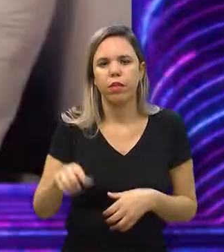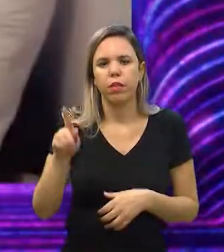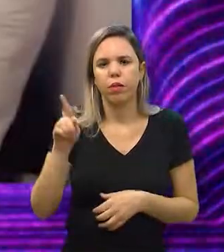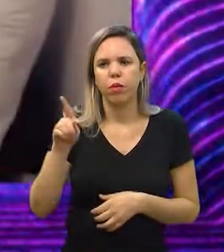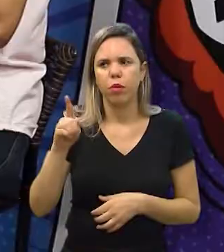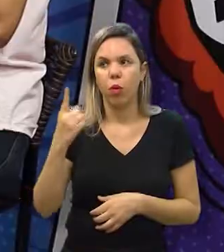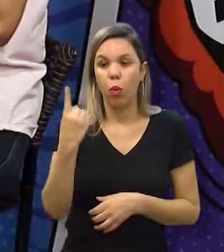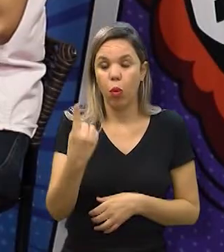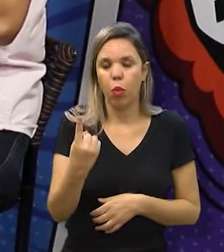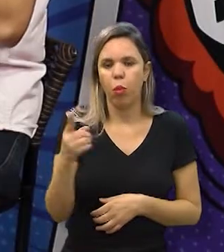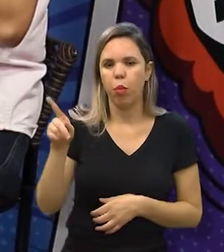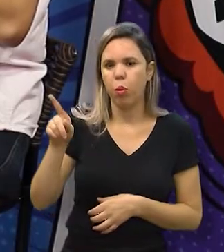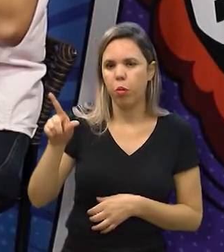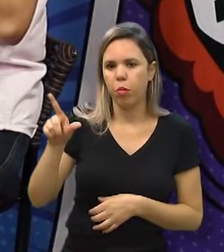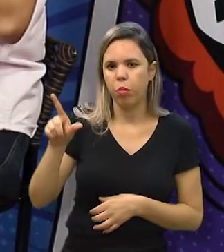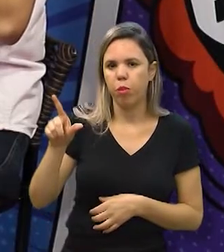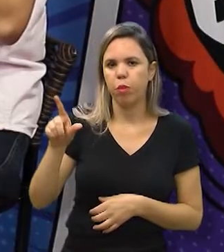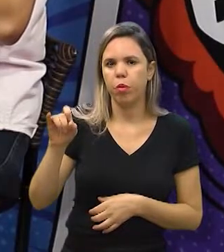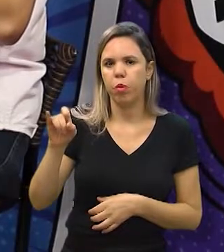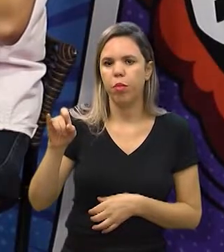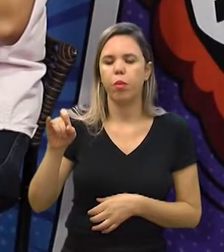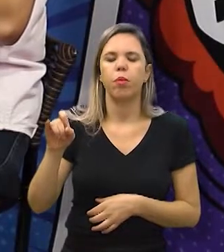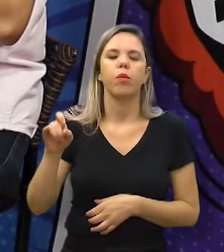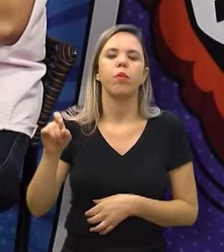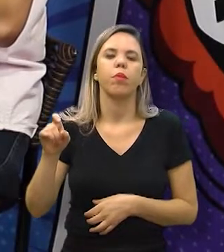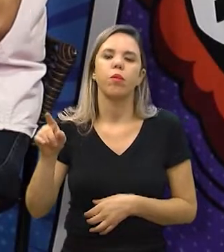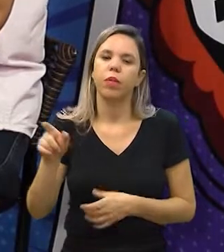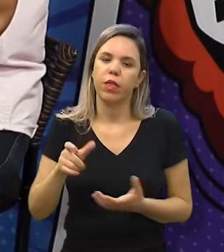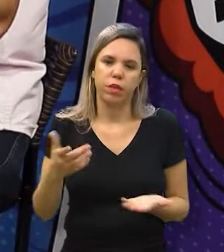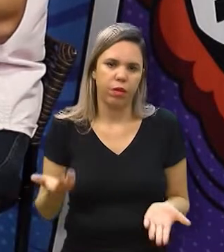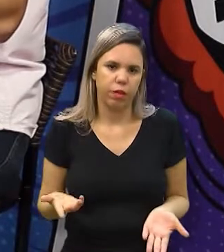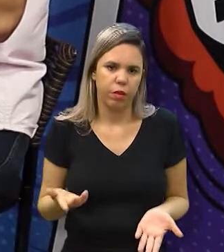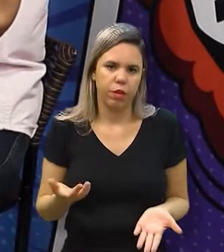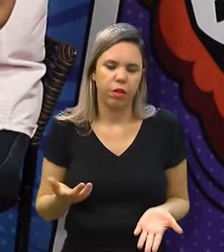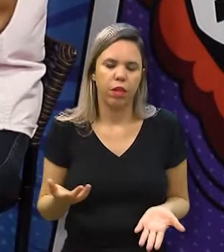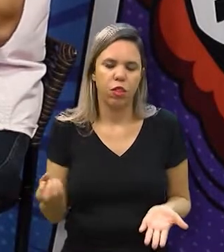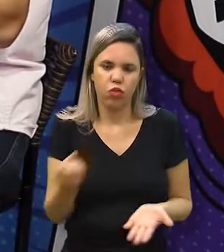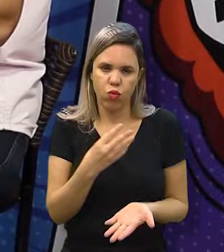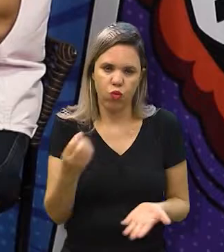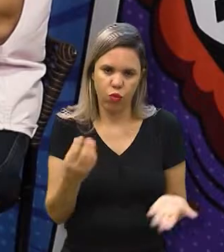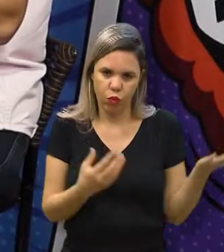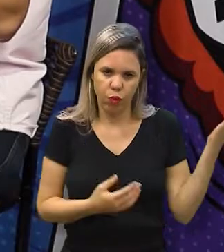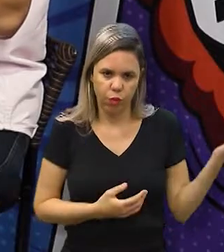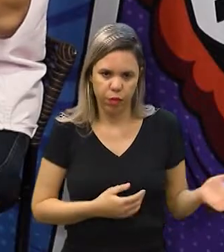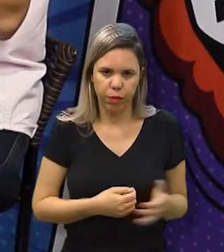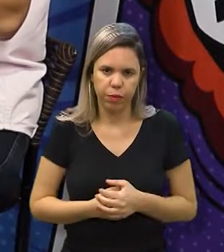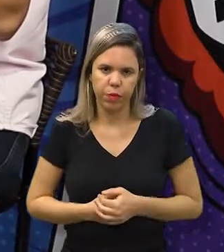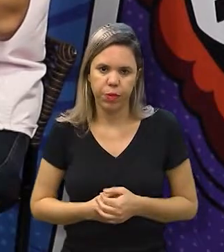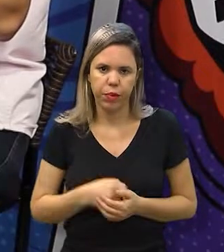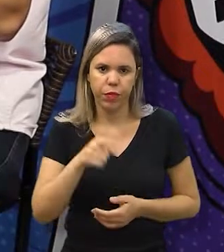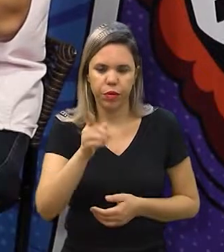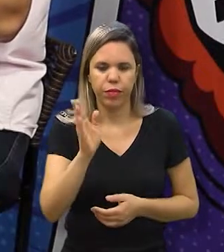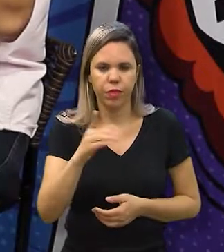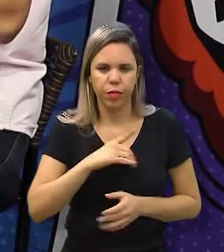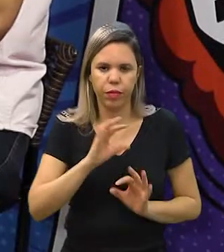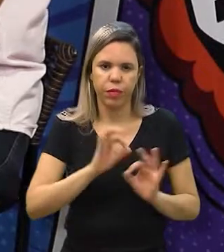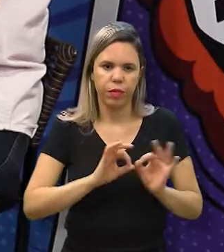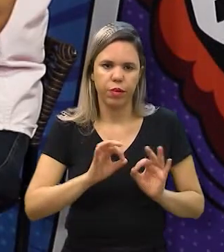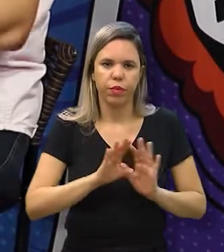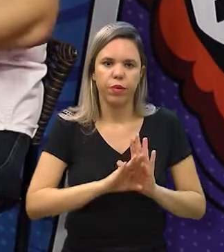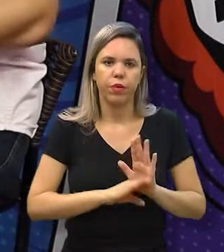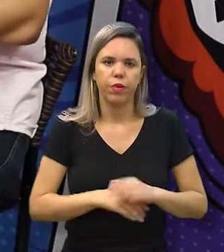um Plix. E olha só, eu sei que tá tudo muito recente, fresquinho, né? Mas você já